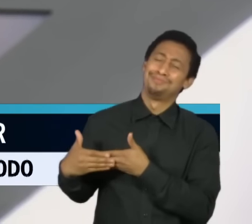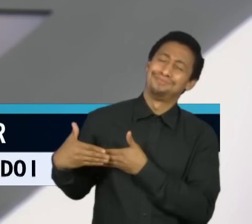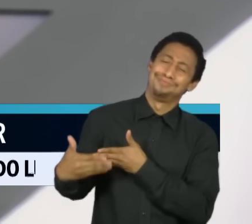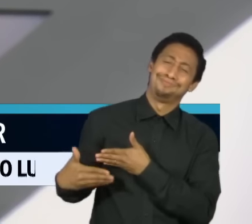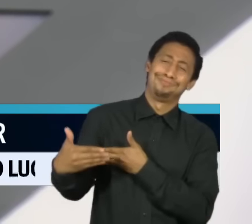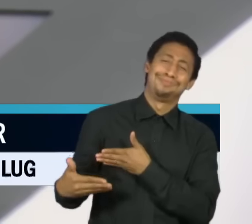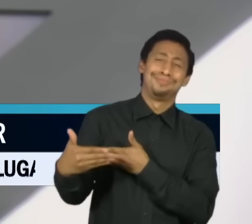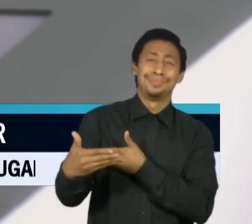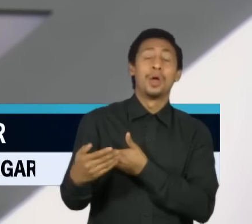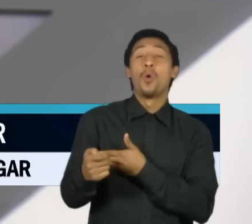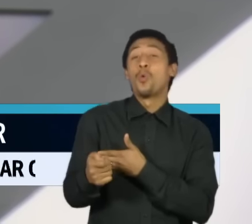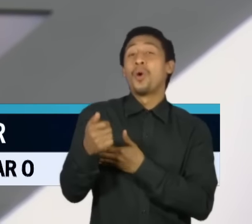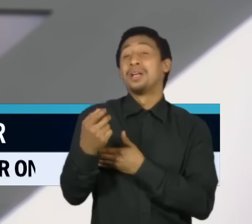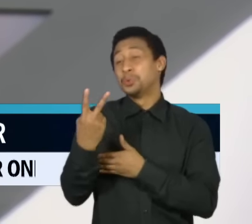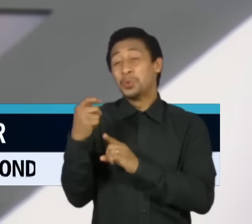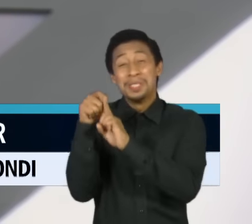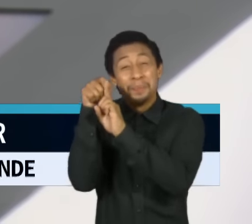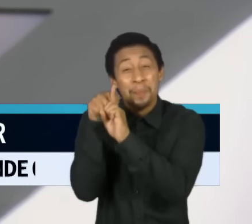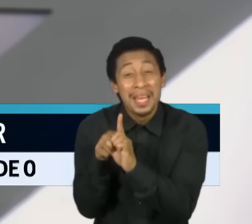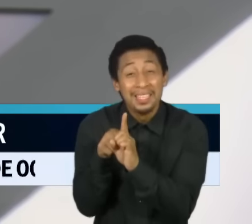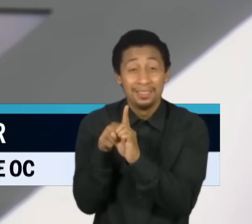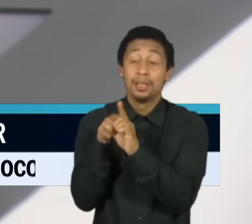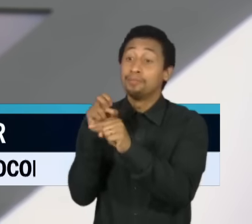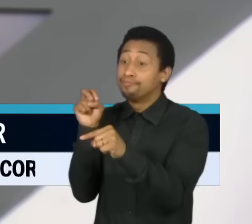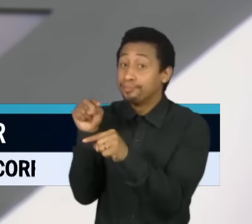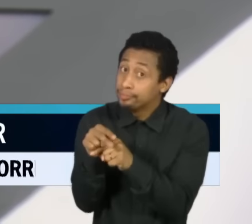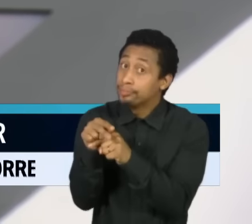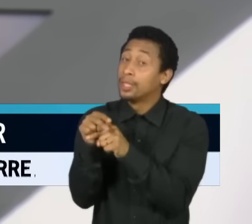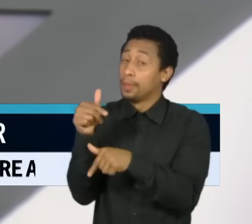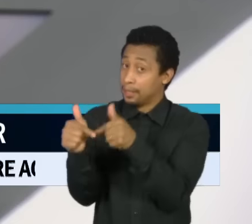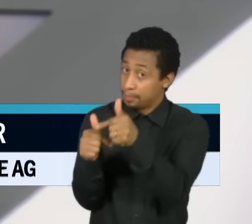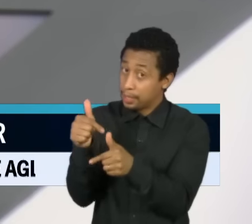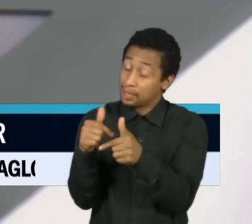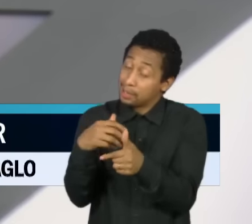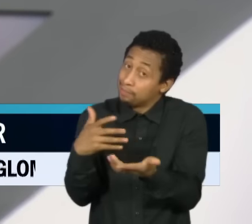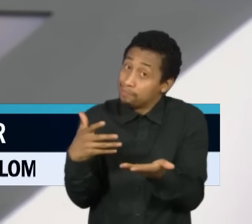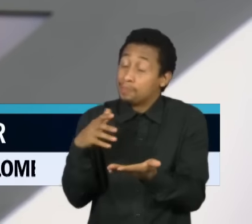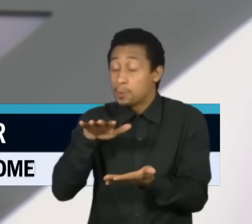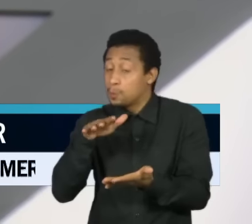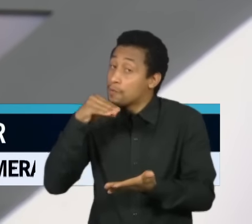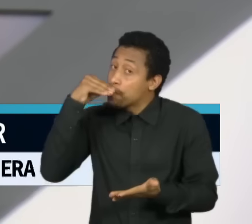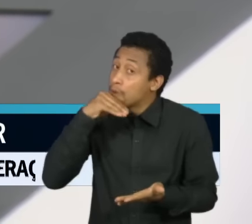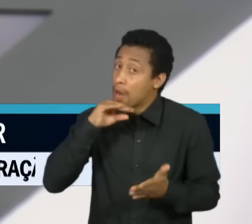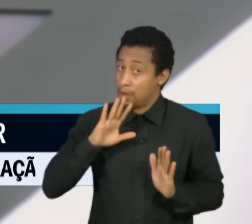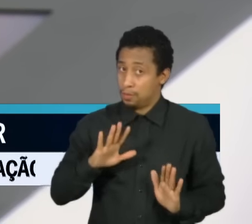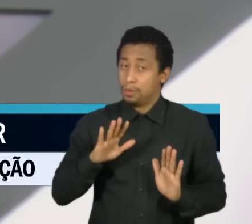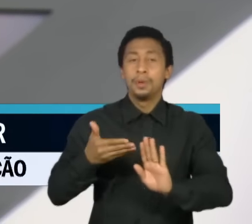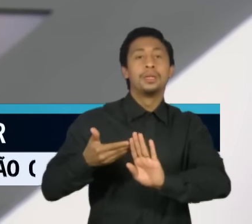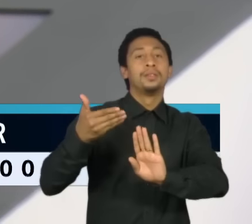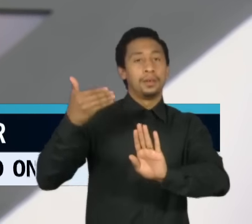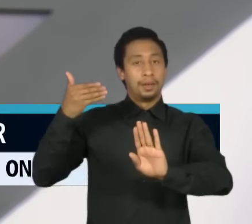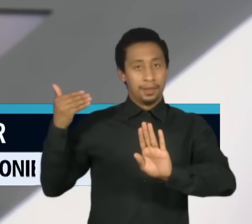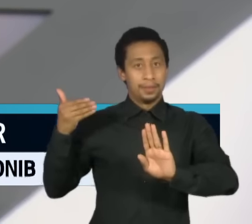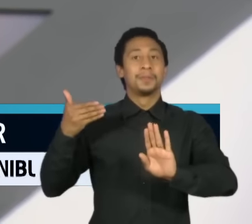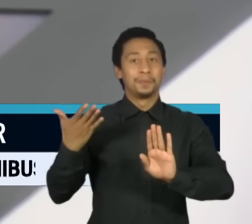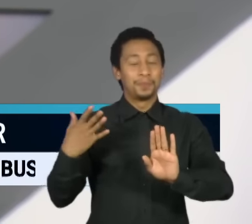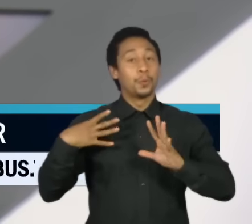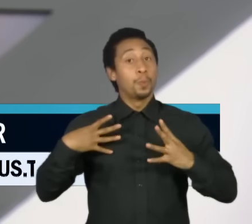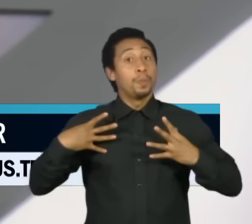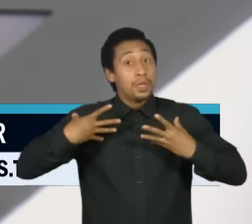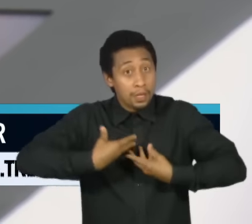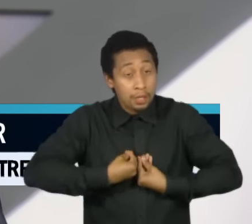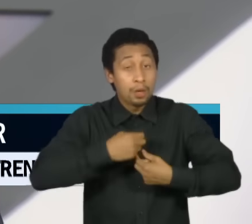60 dias, então ele chega um pouco enfraquecido. Mas o que nós temos visto nos antecedentes é que o ministro, uma vez do Supremo,